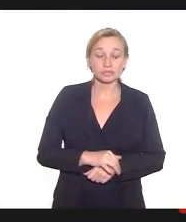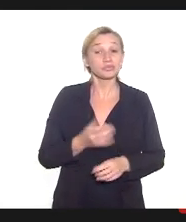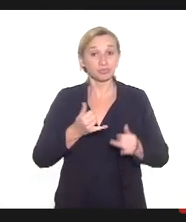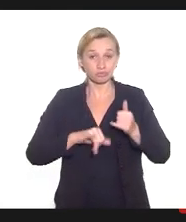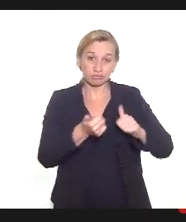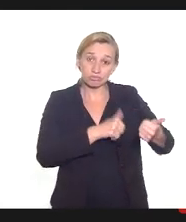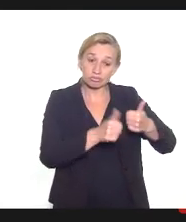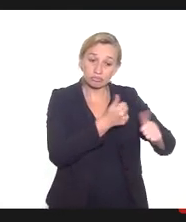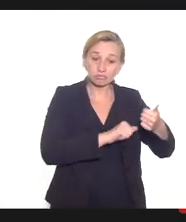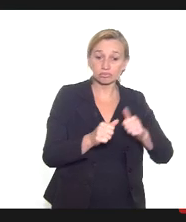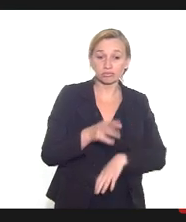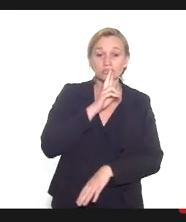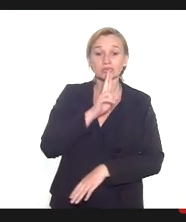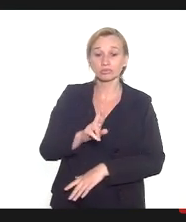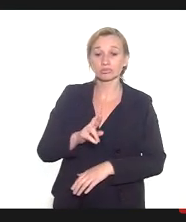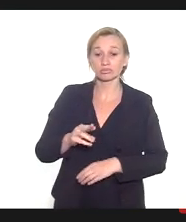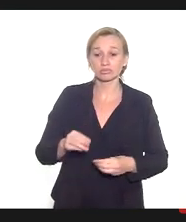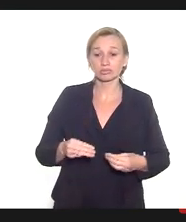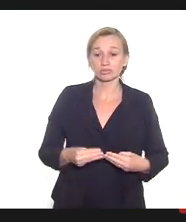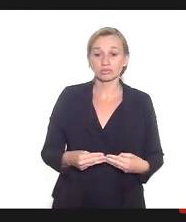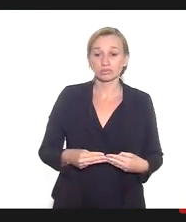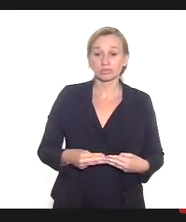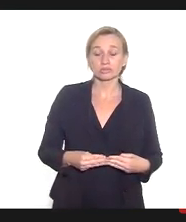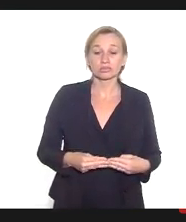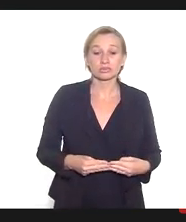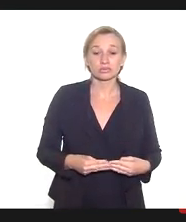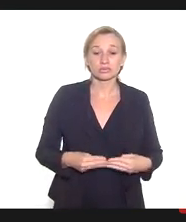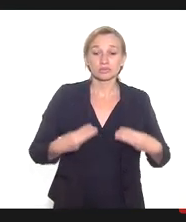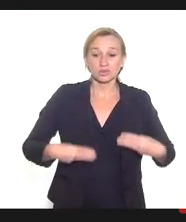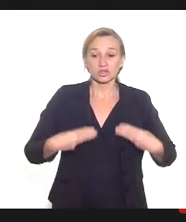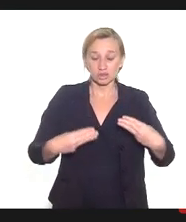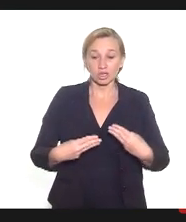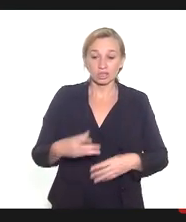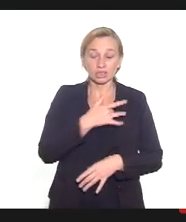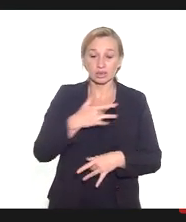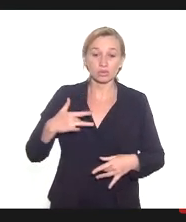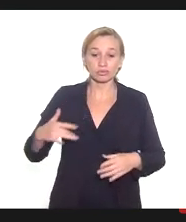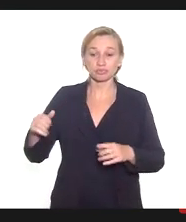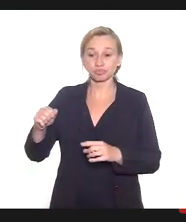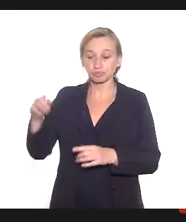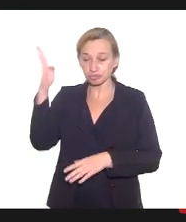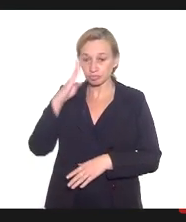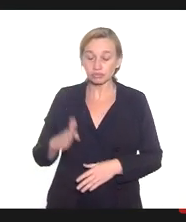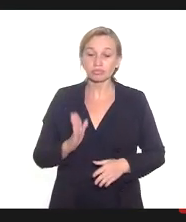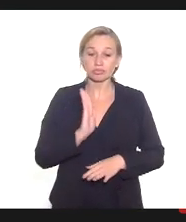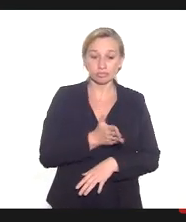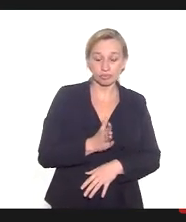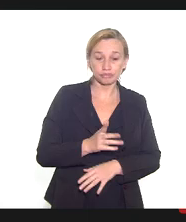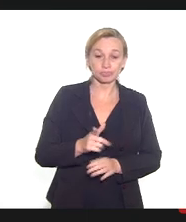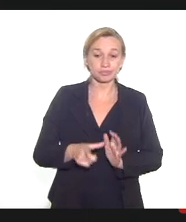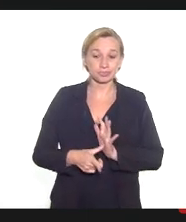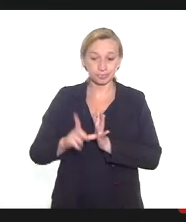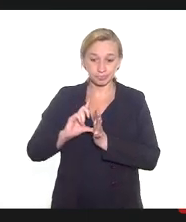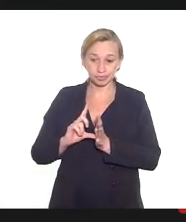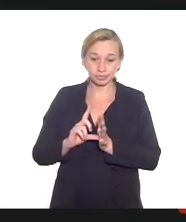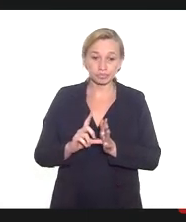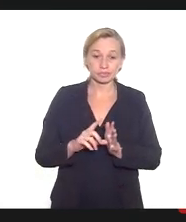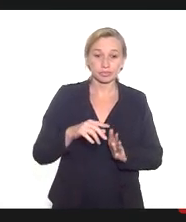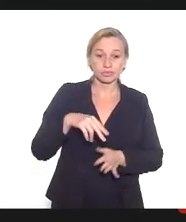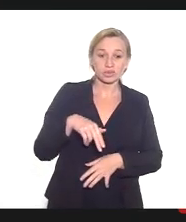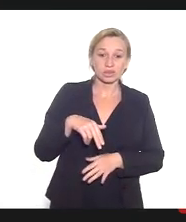que eu falei a qual foi a resposta do ministério da saúde no Brasil então a gente só tinha anteriormente a nota